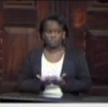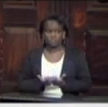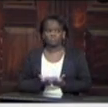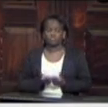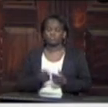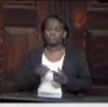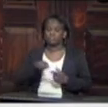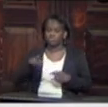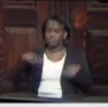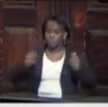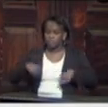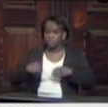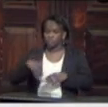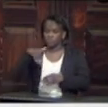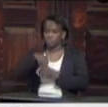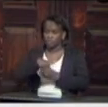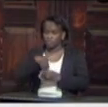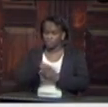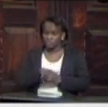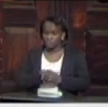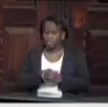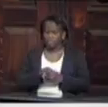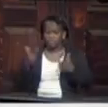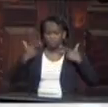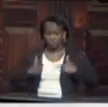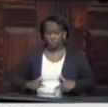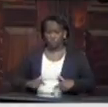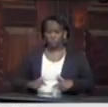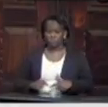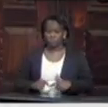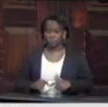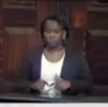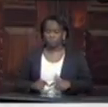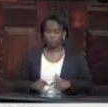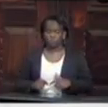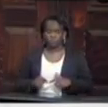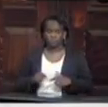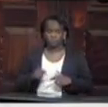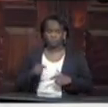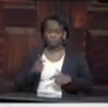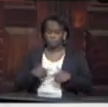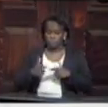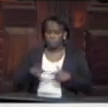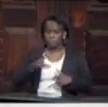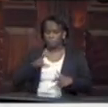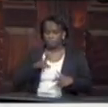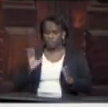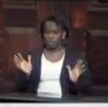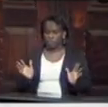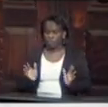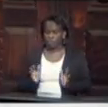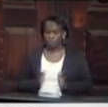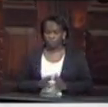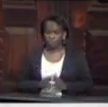Nós temos que votar isentos das questões pessoais.